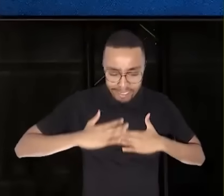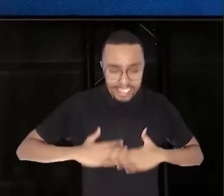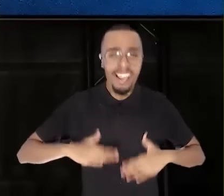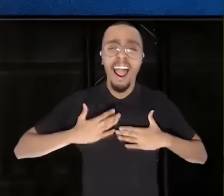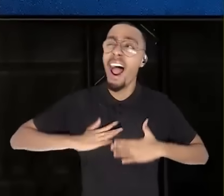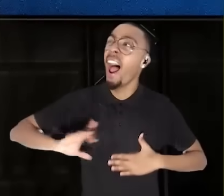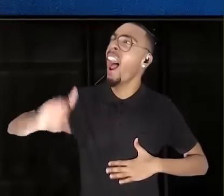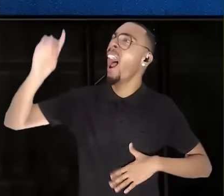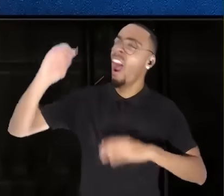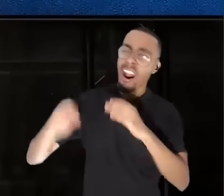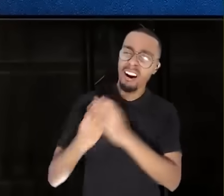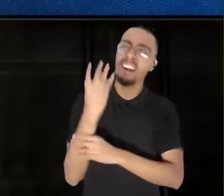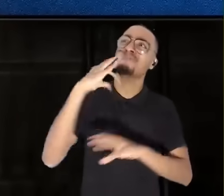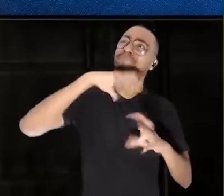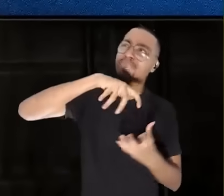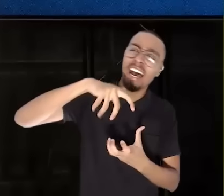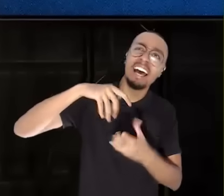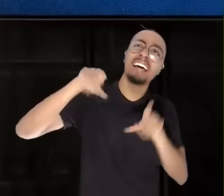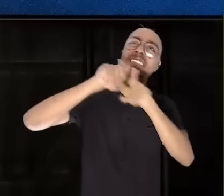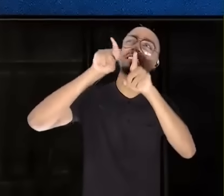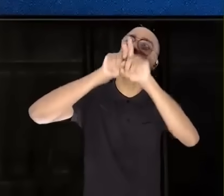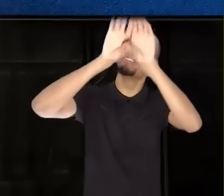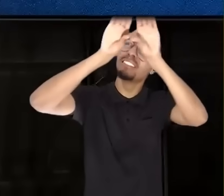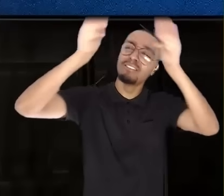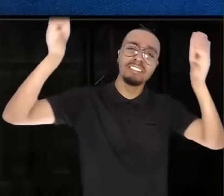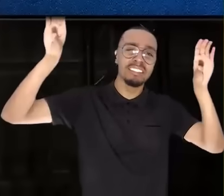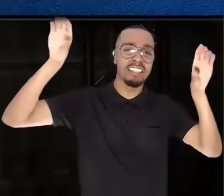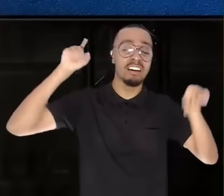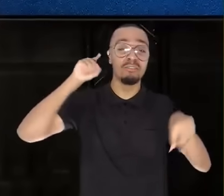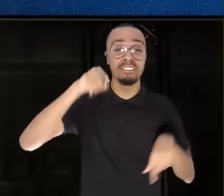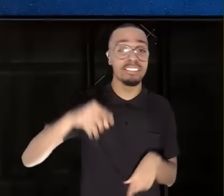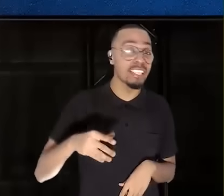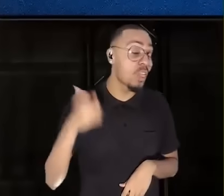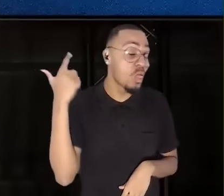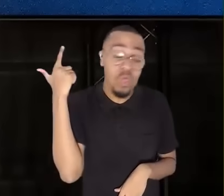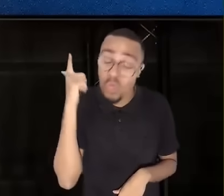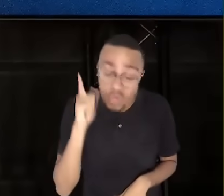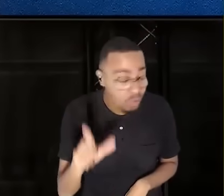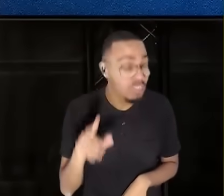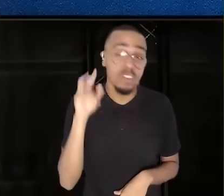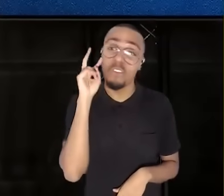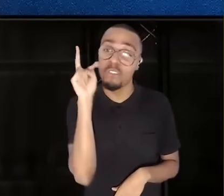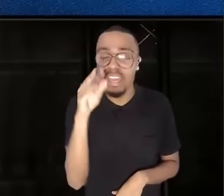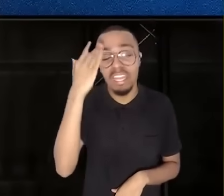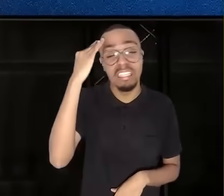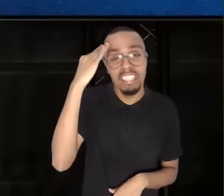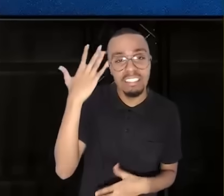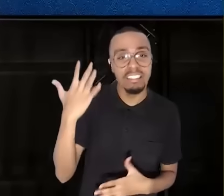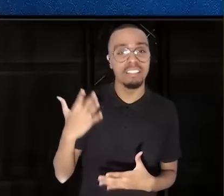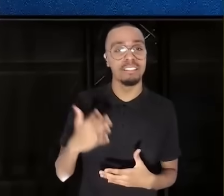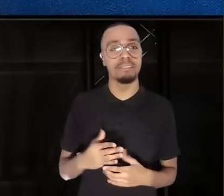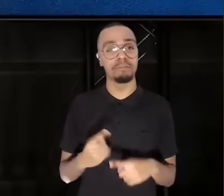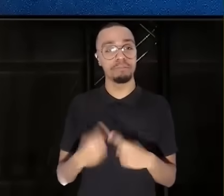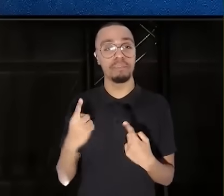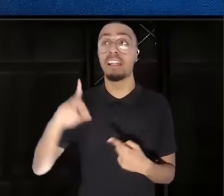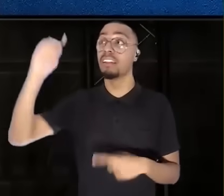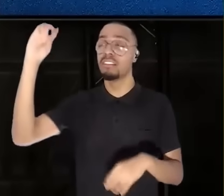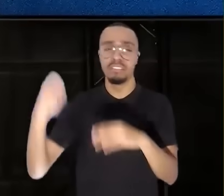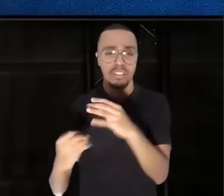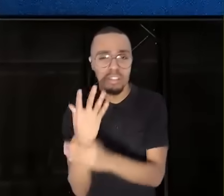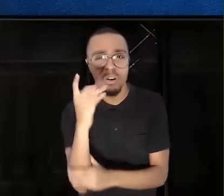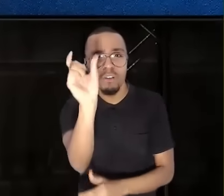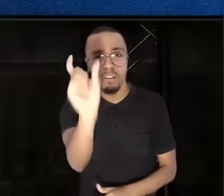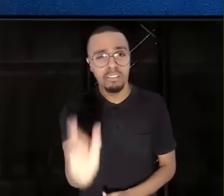os céus e a terra, e tem coisas que você nunca vai conseguir ver, entender, enxergar. Mas Deus fez